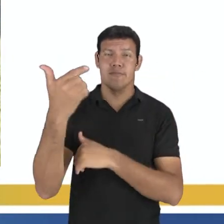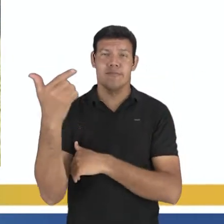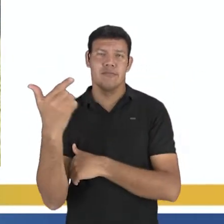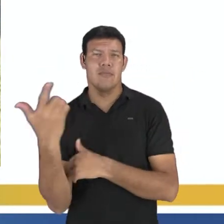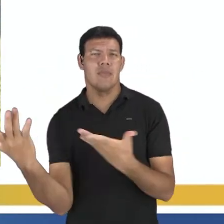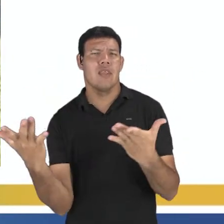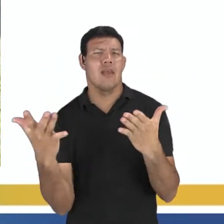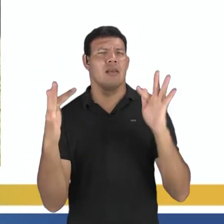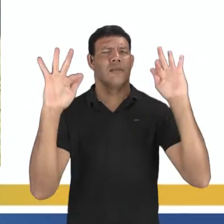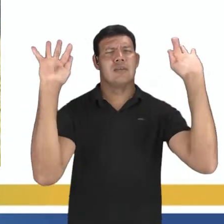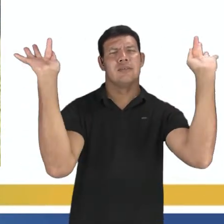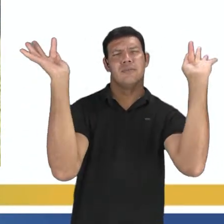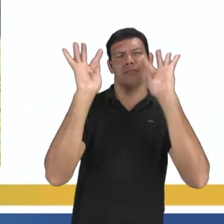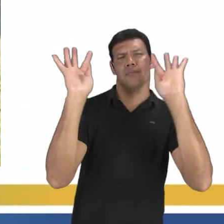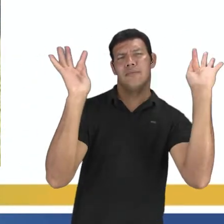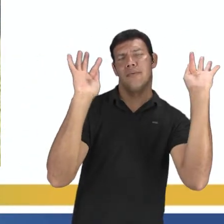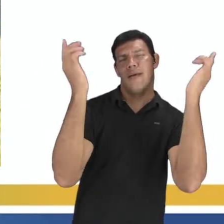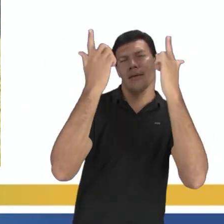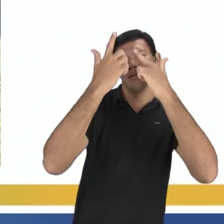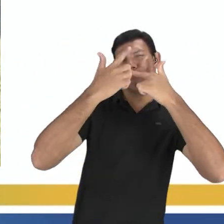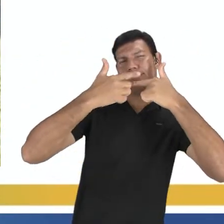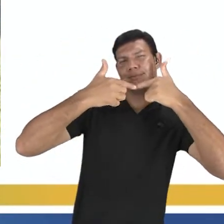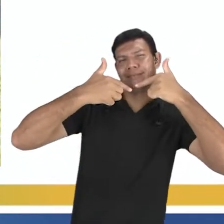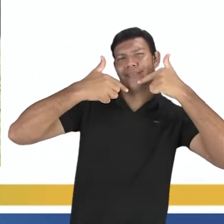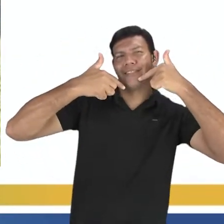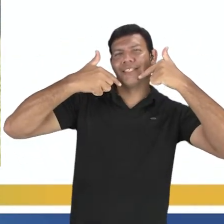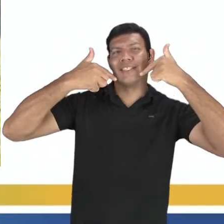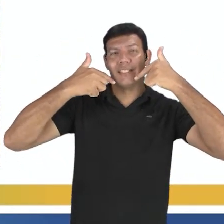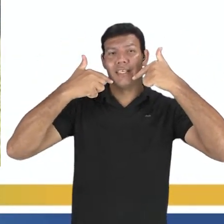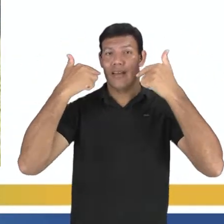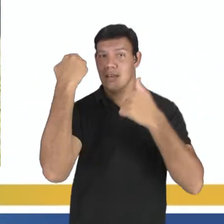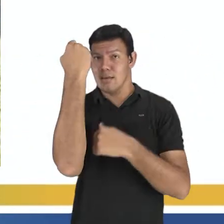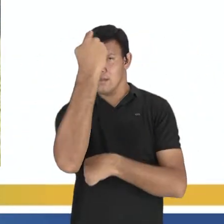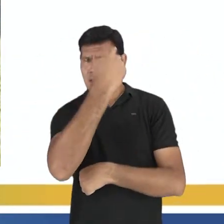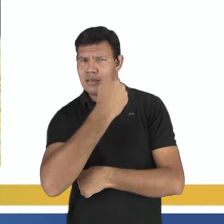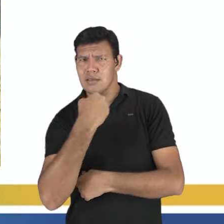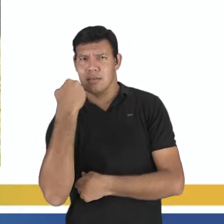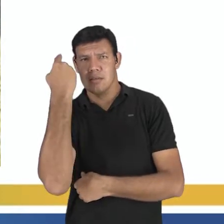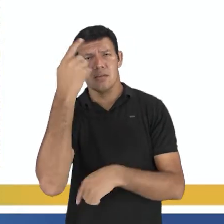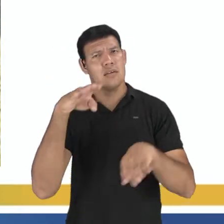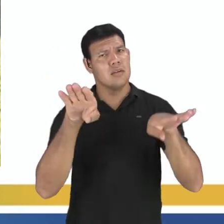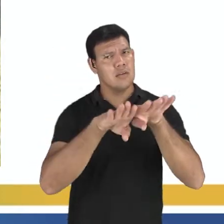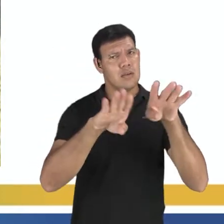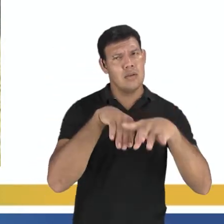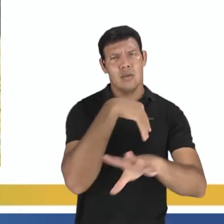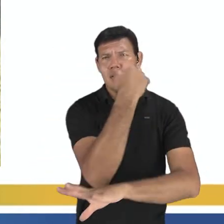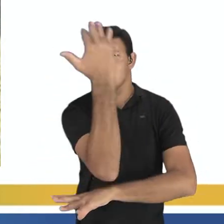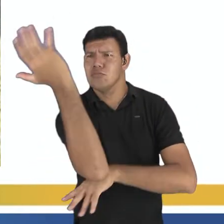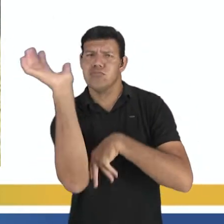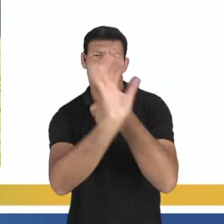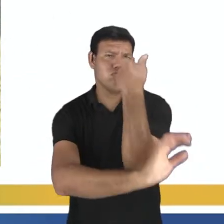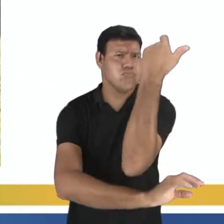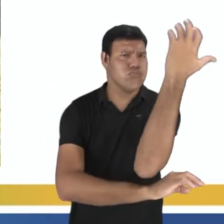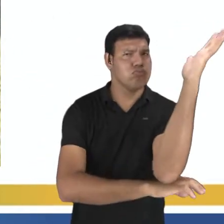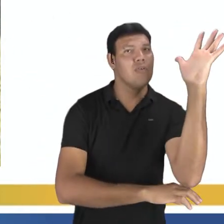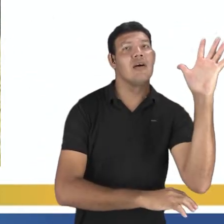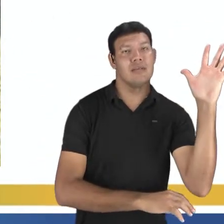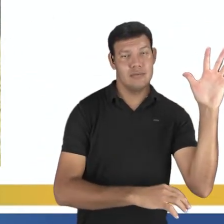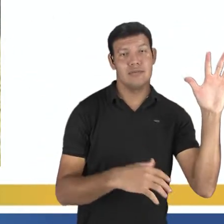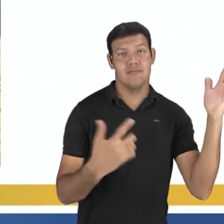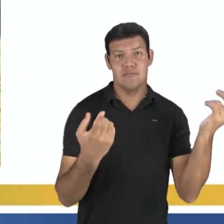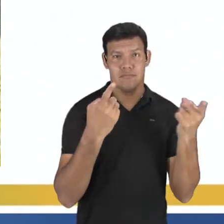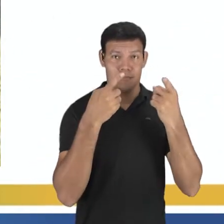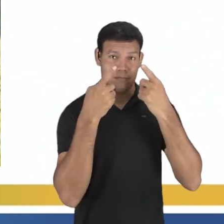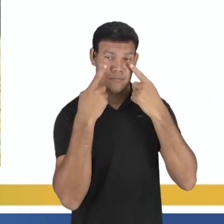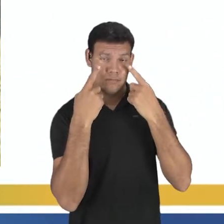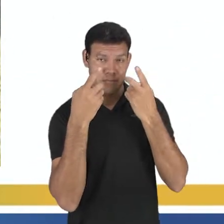felicidade estampada no rosto de cada criança. Estamos percebendo também a natureza em volta de cada uma delas. Veja